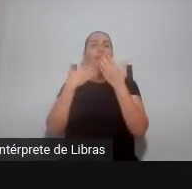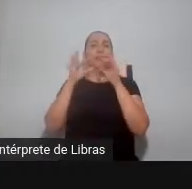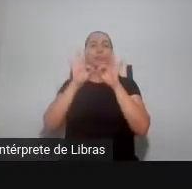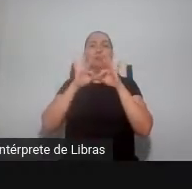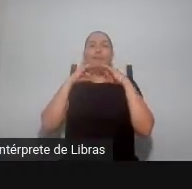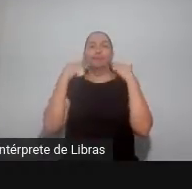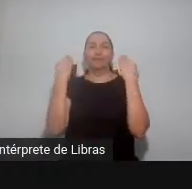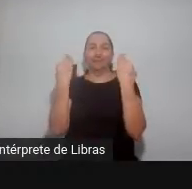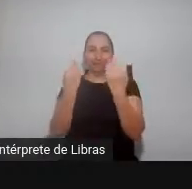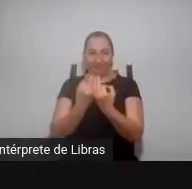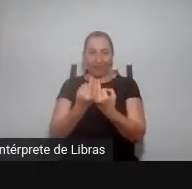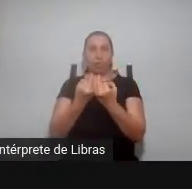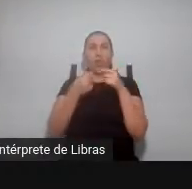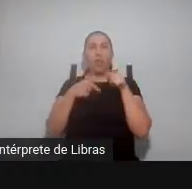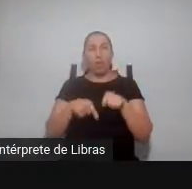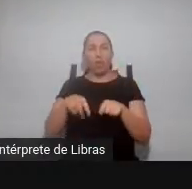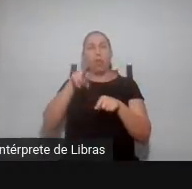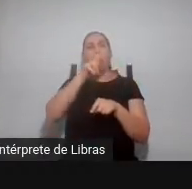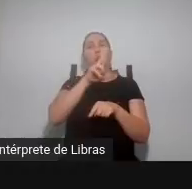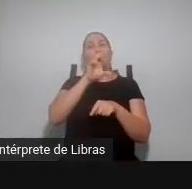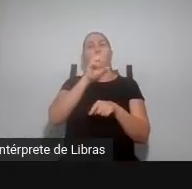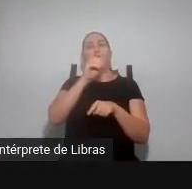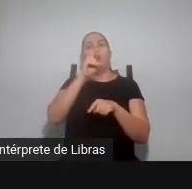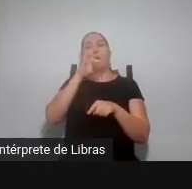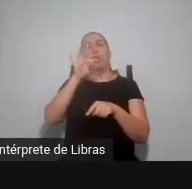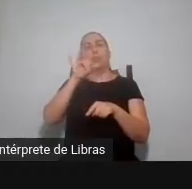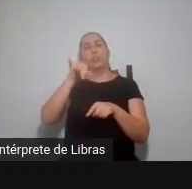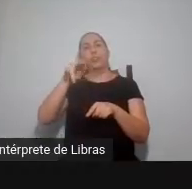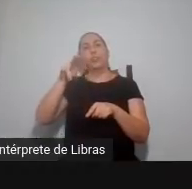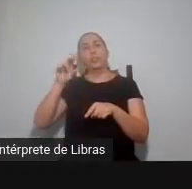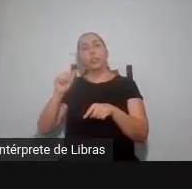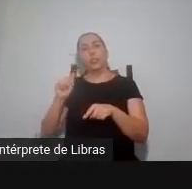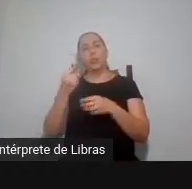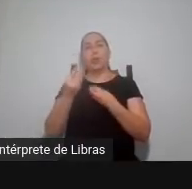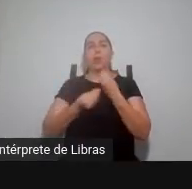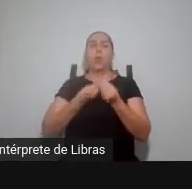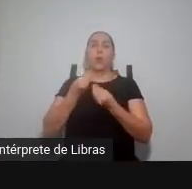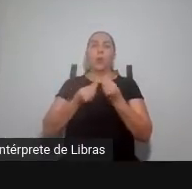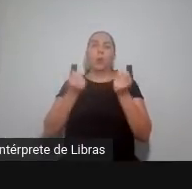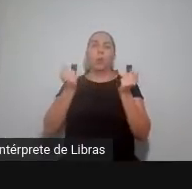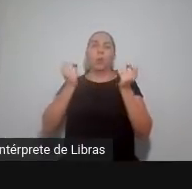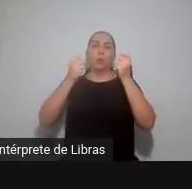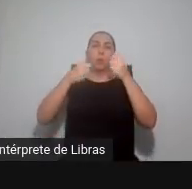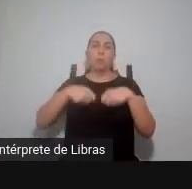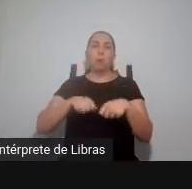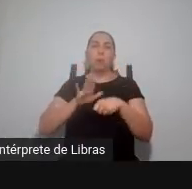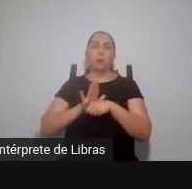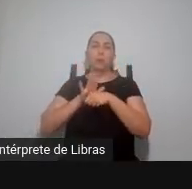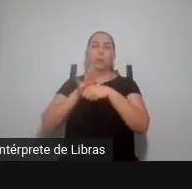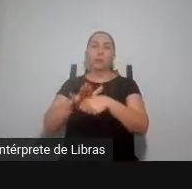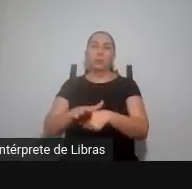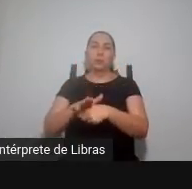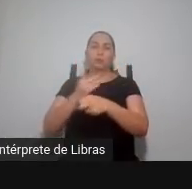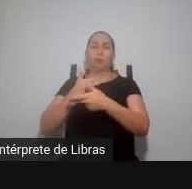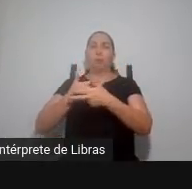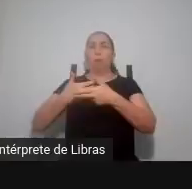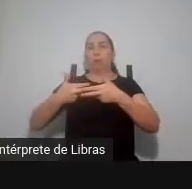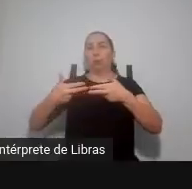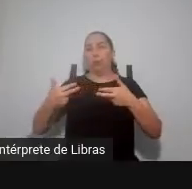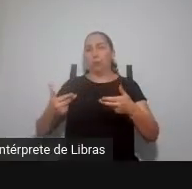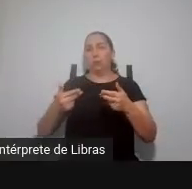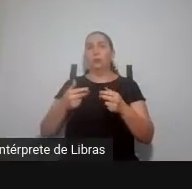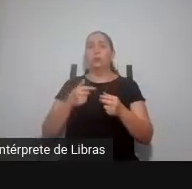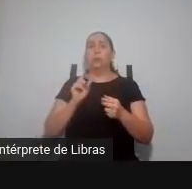rotina. Né, como é que é a rotina em casa, como é que eles estão dando conta, o que, que a gente pode fazer para ajudar, enfim. Essa é uma iniciativa que